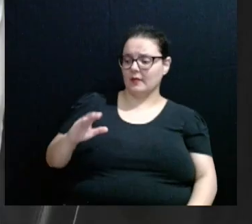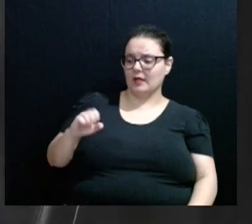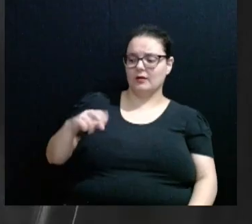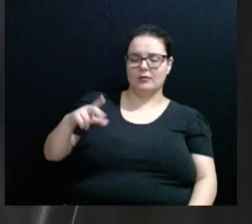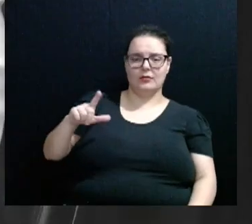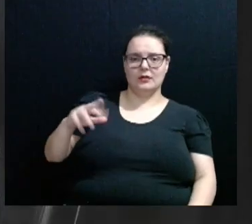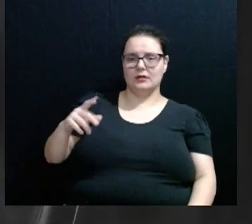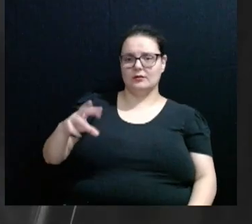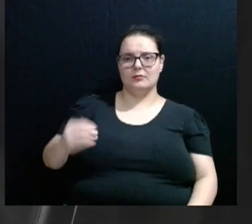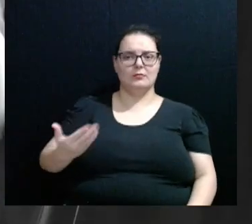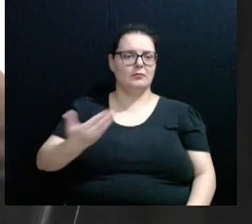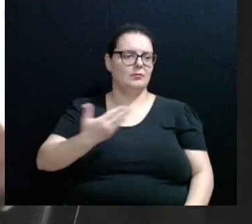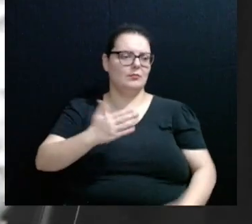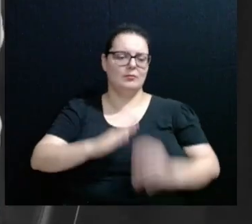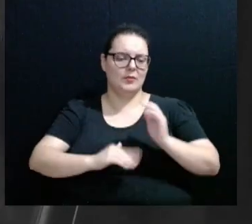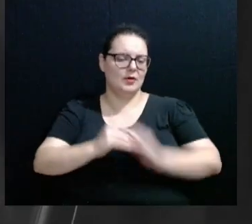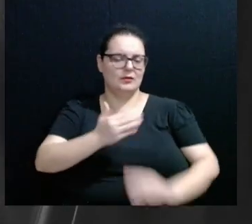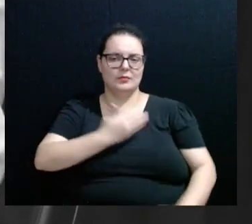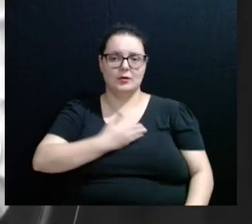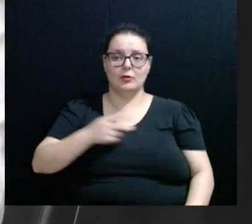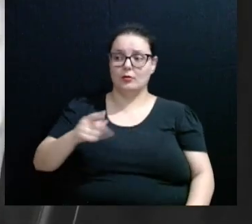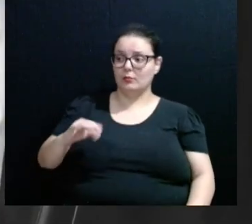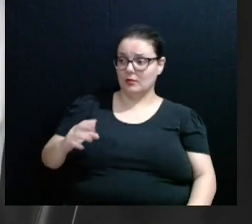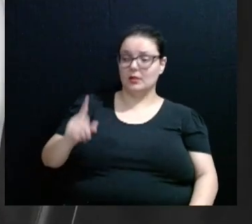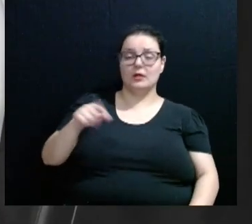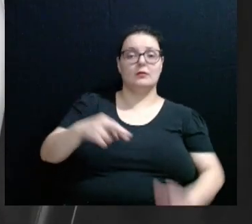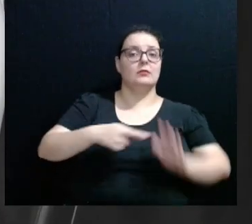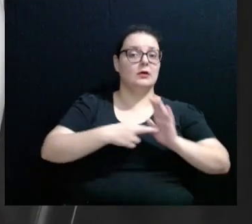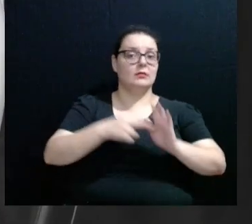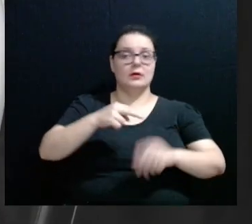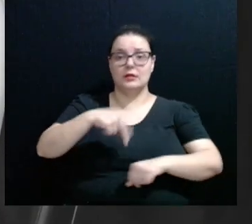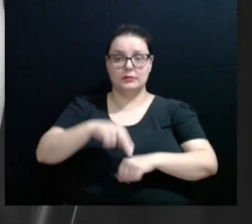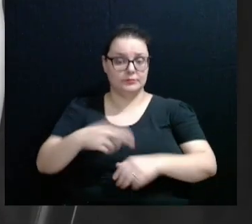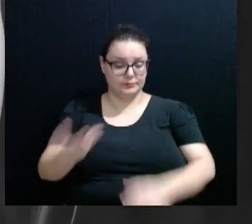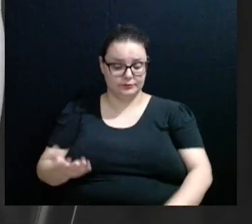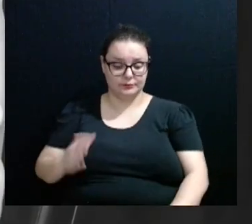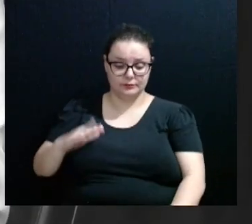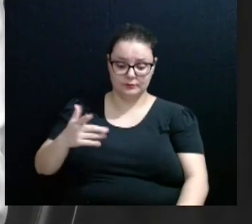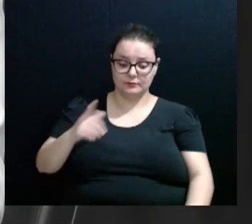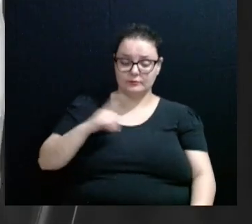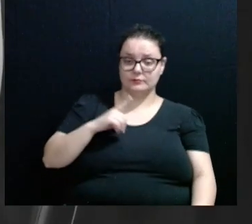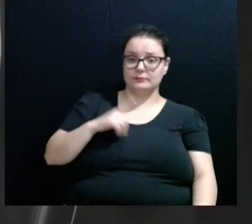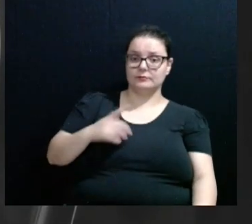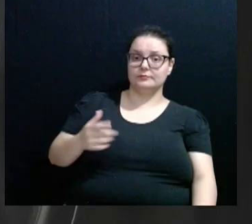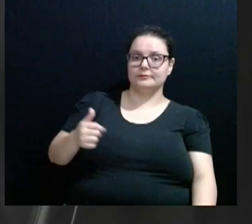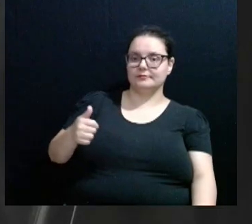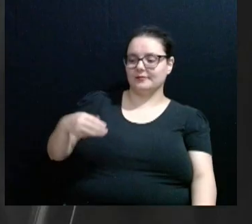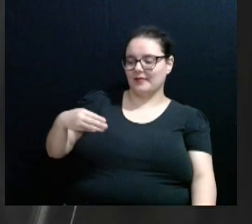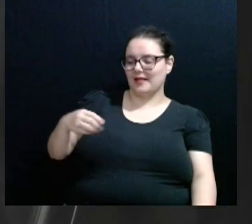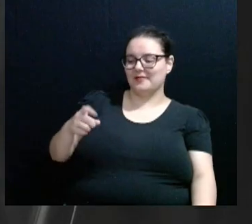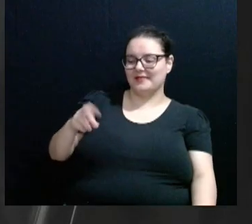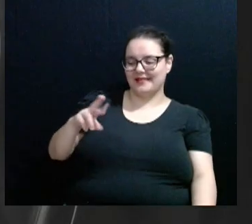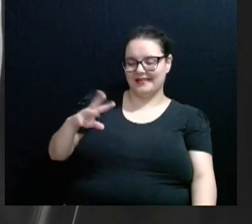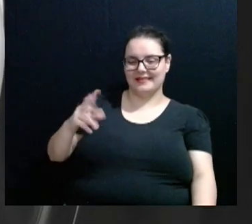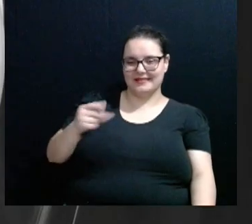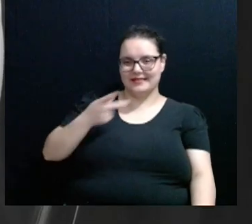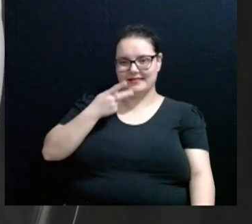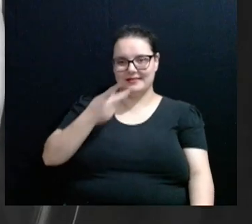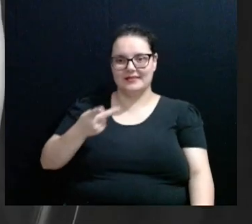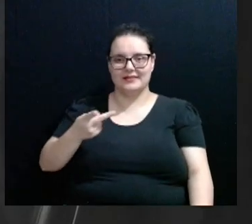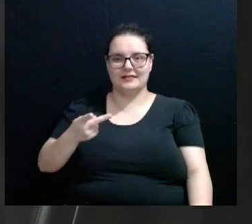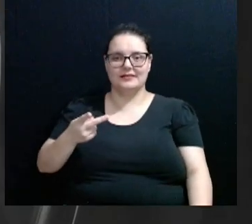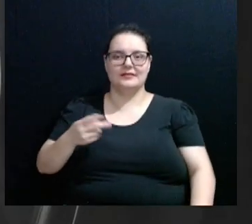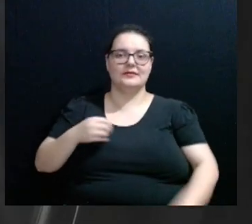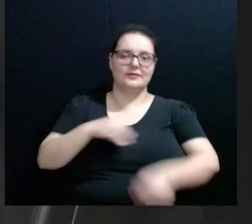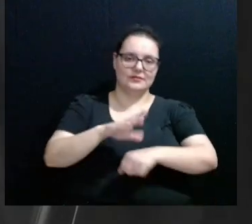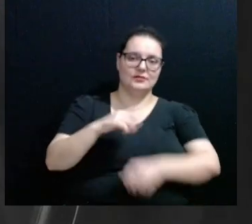amigas, o próprio PIC, que foi é uma referência nacional. Então, quando a gente falou da minha madrinha lá, ela indicou, daí